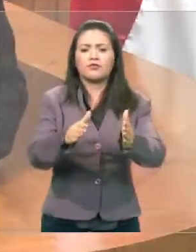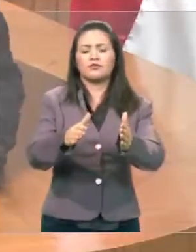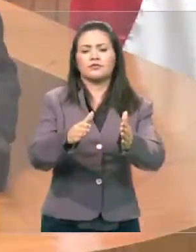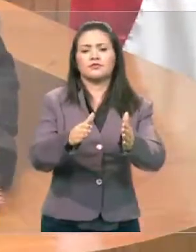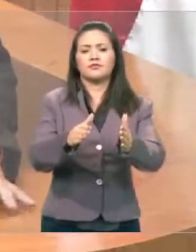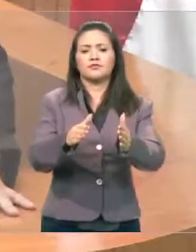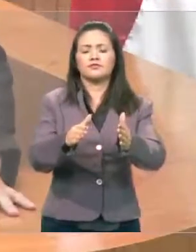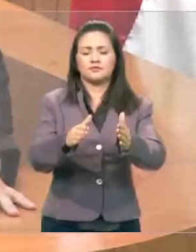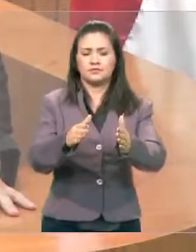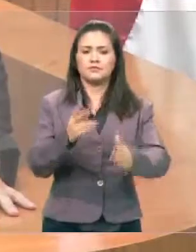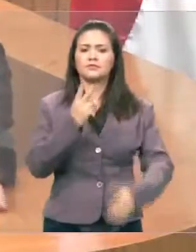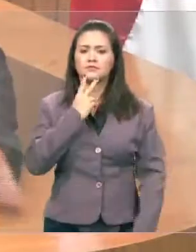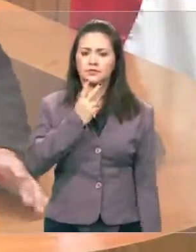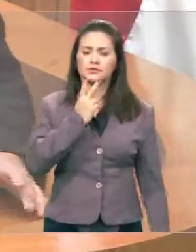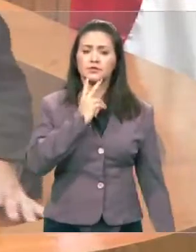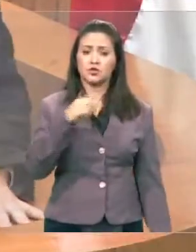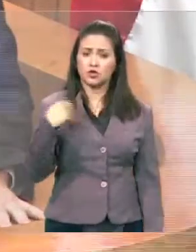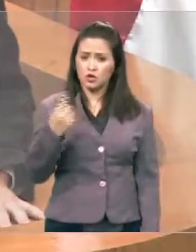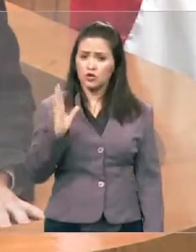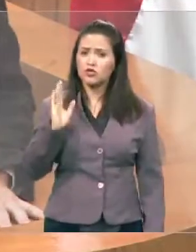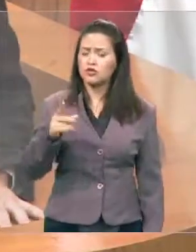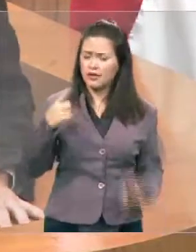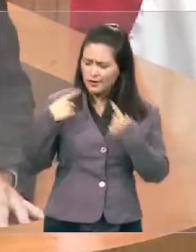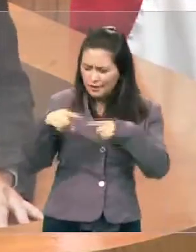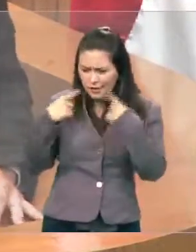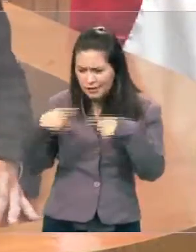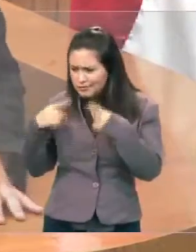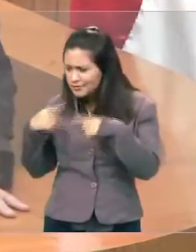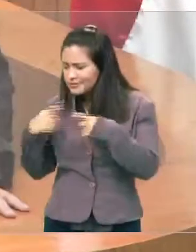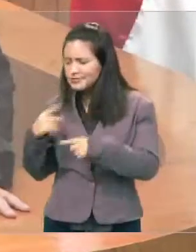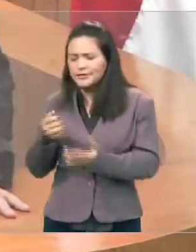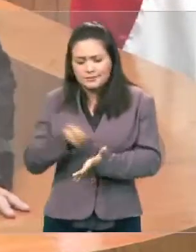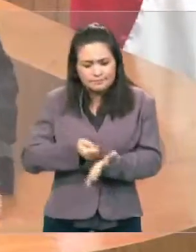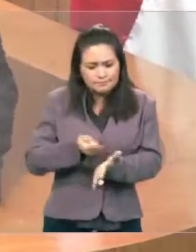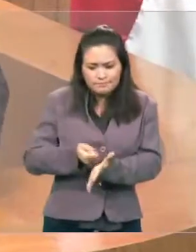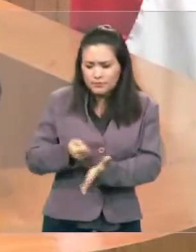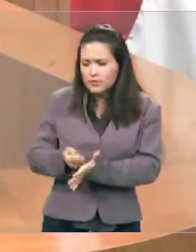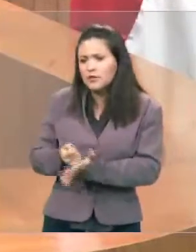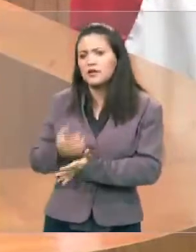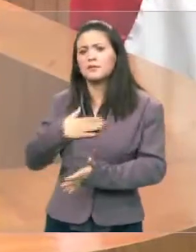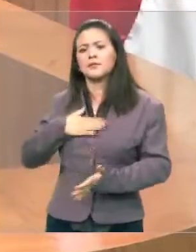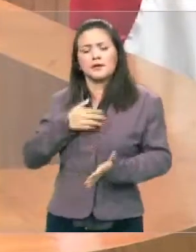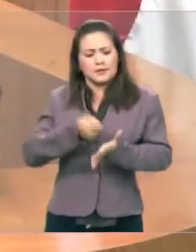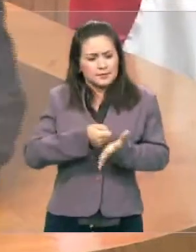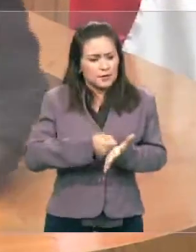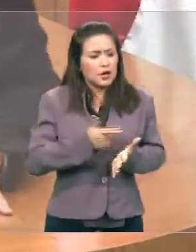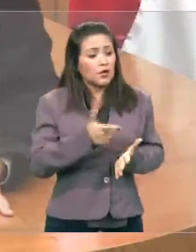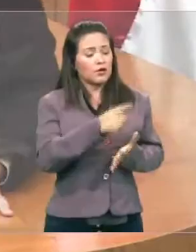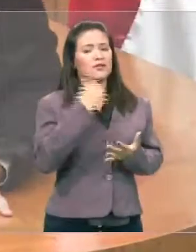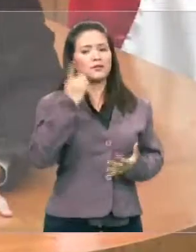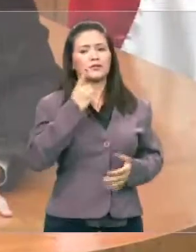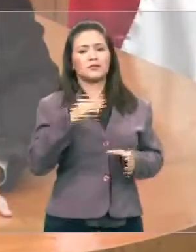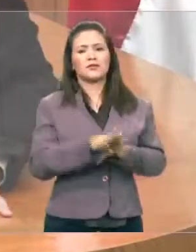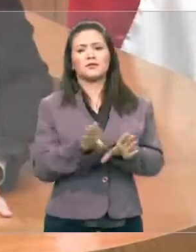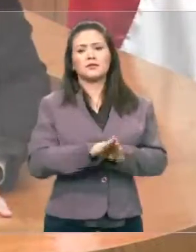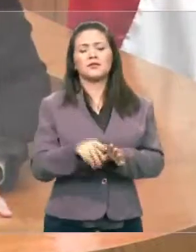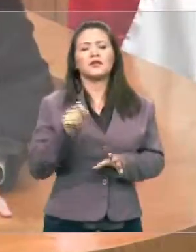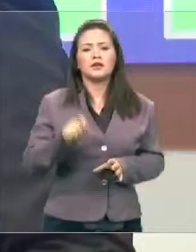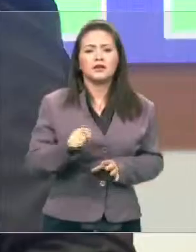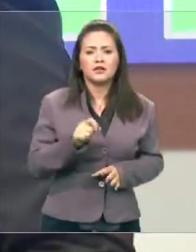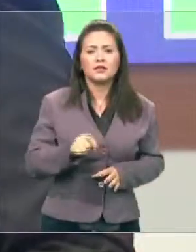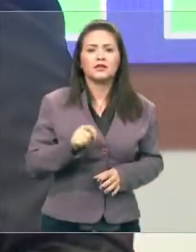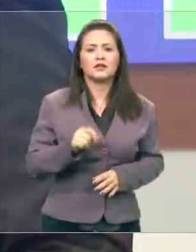muito, fomos por várias vezes cobrados, não só eu, mas como outros deputados aqui que fazem política na região